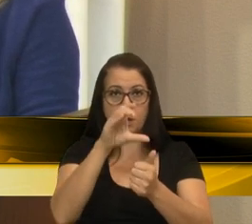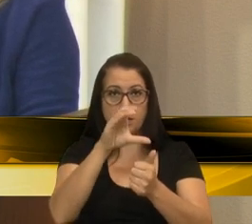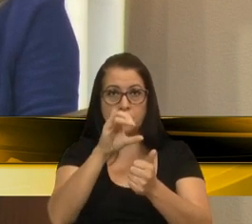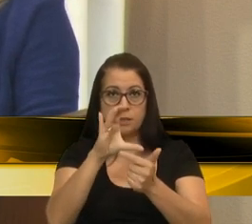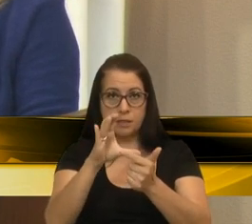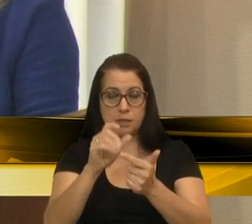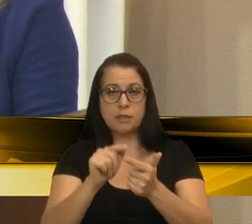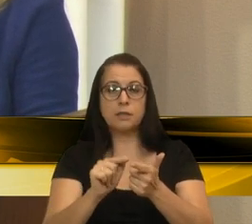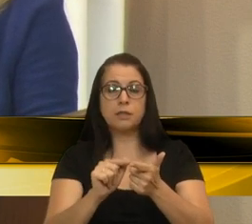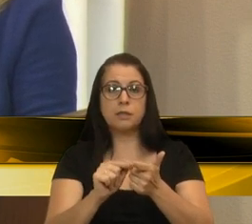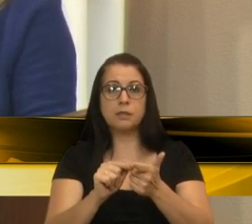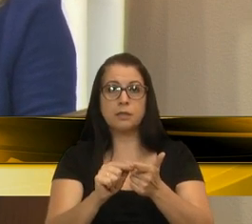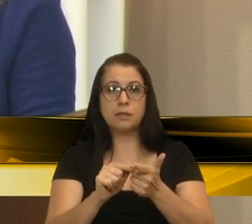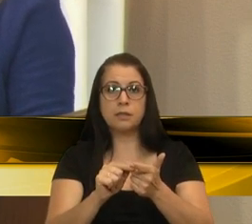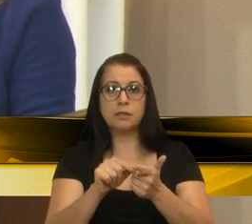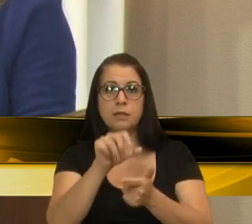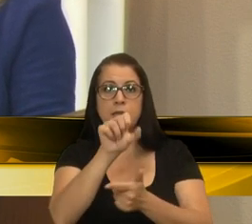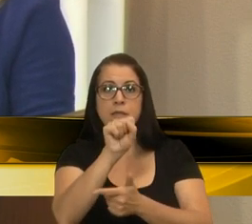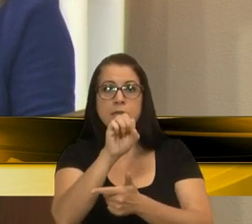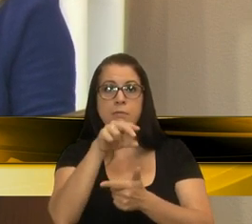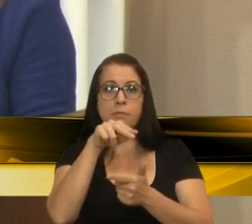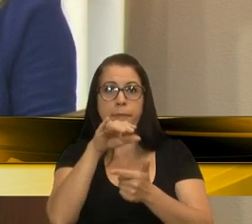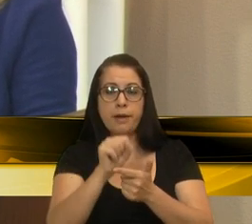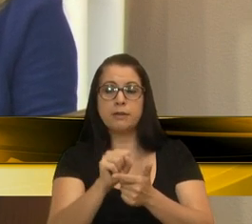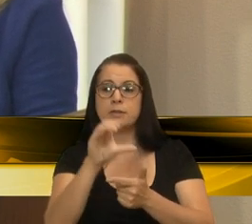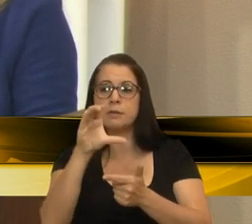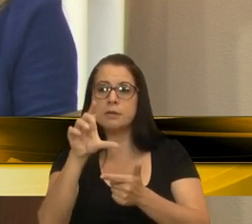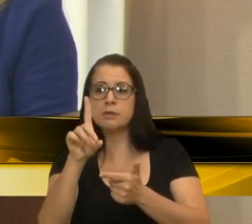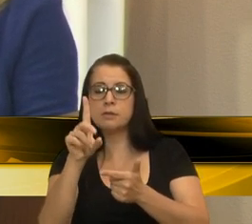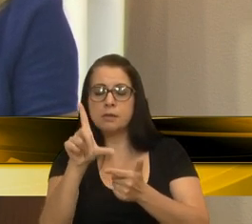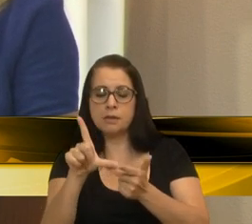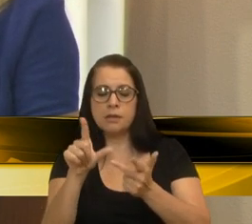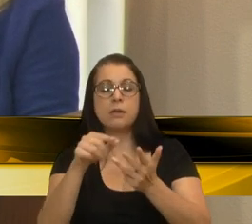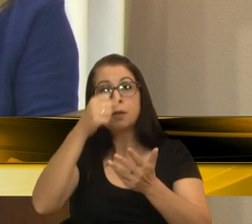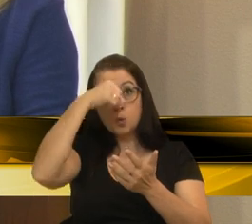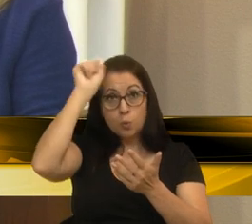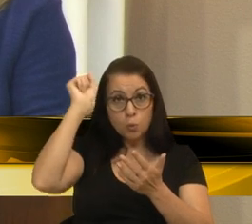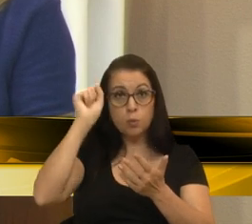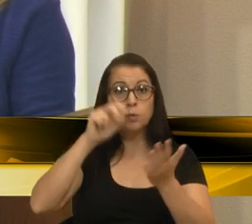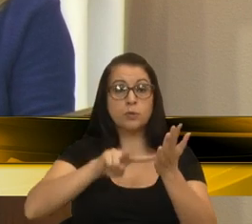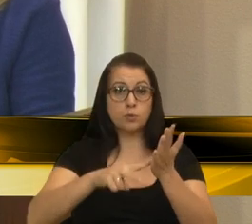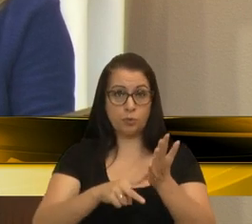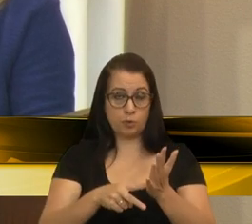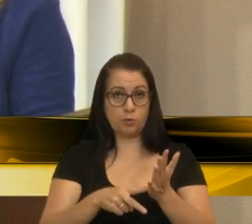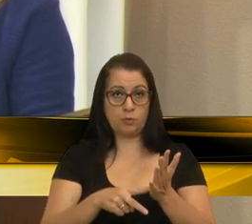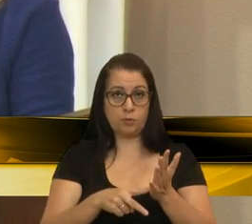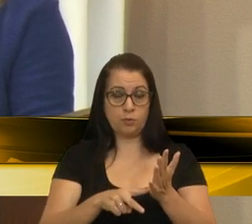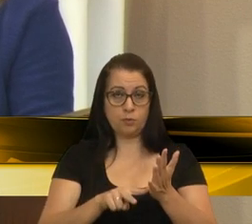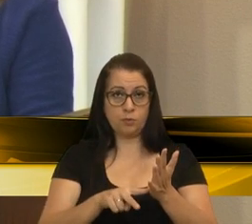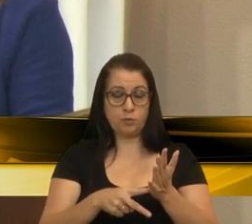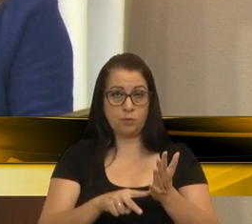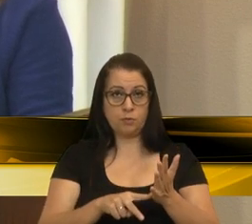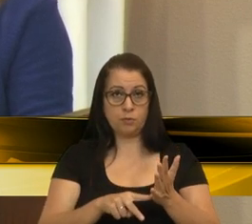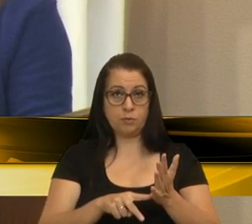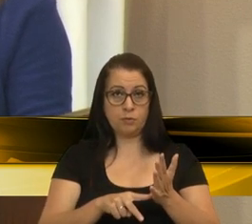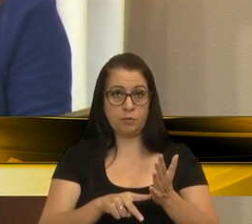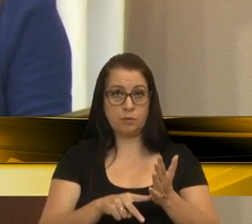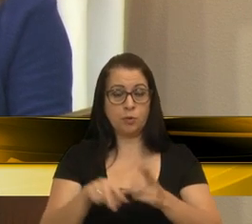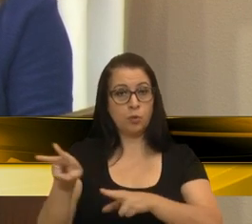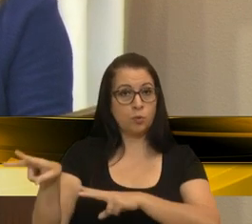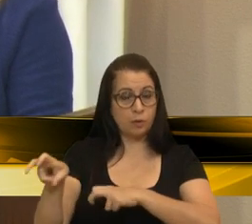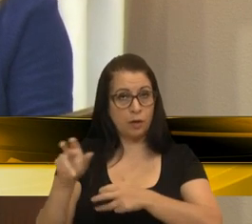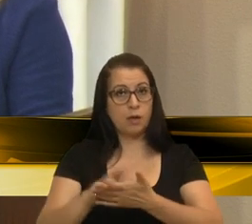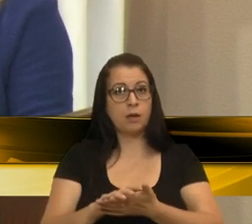SIC, o CIMEX, o CDL, a UX, o Sindicato